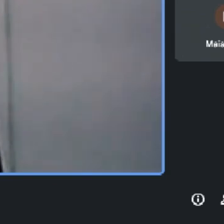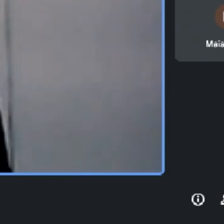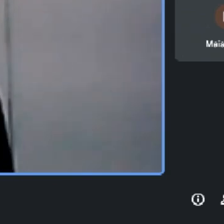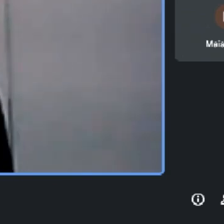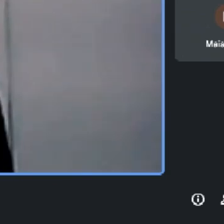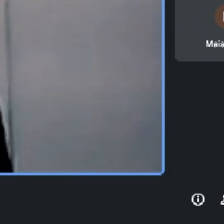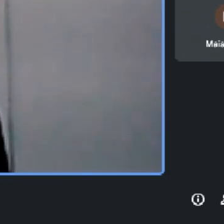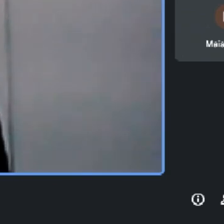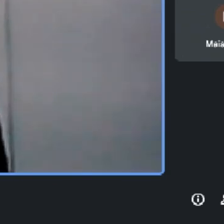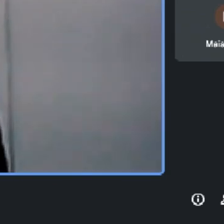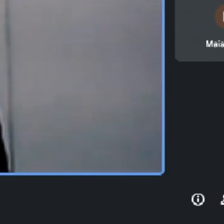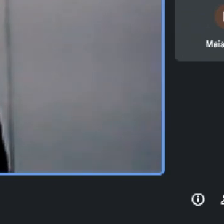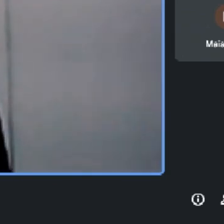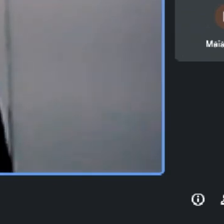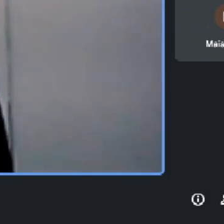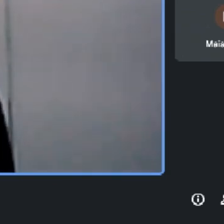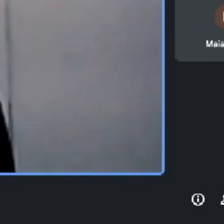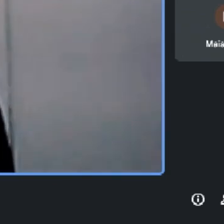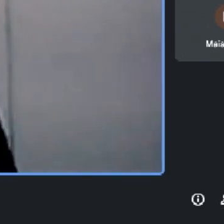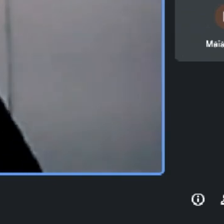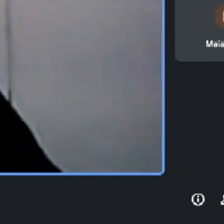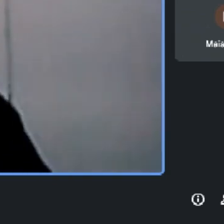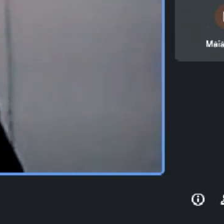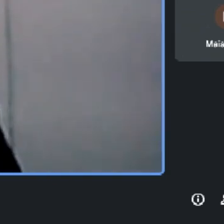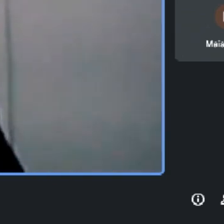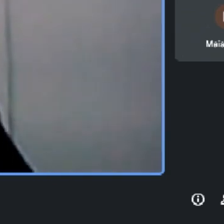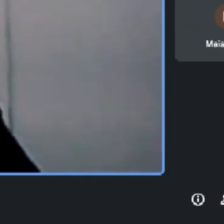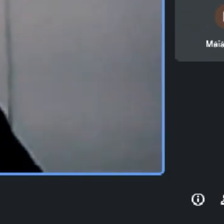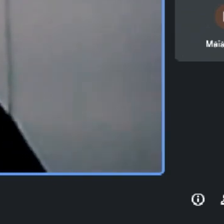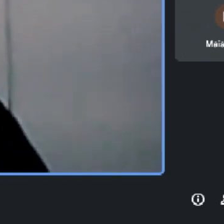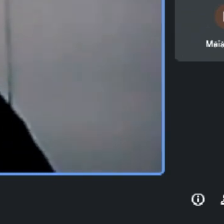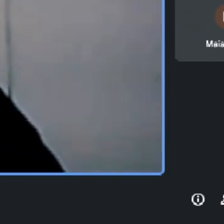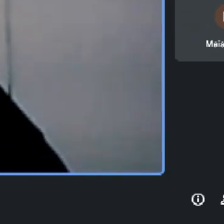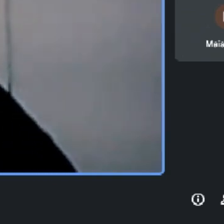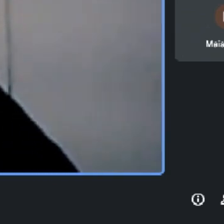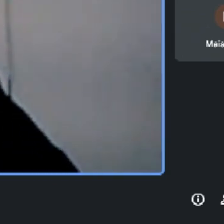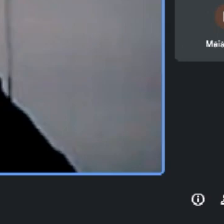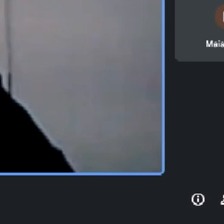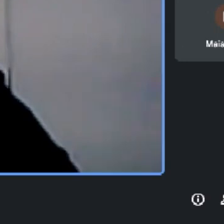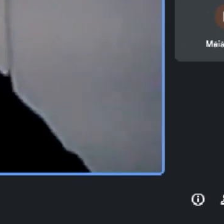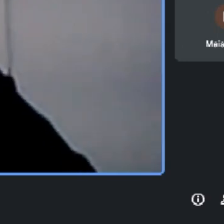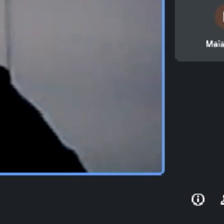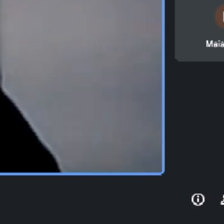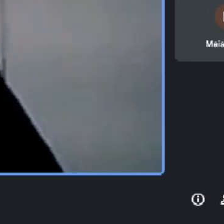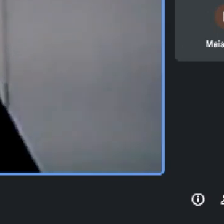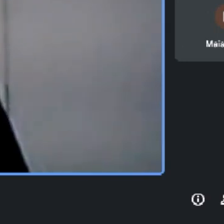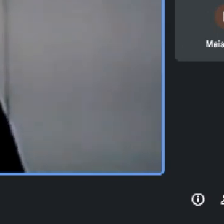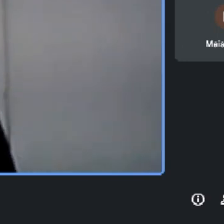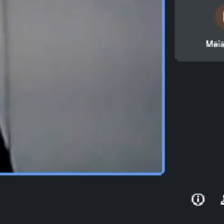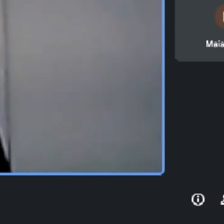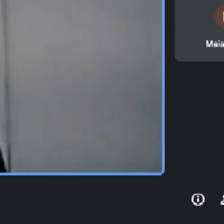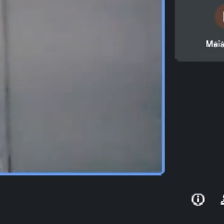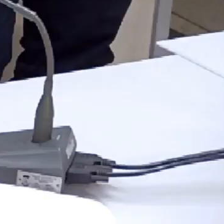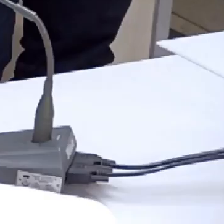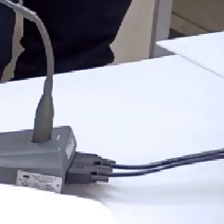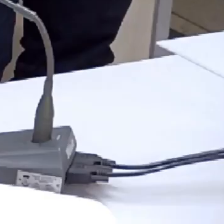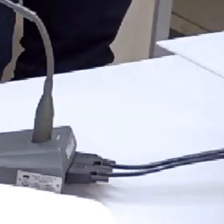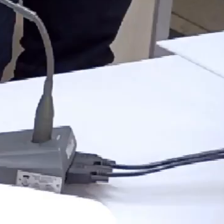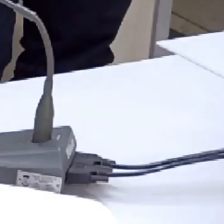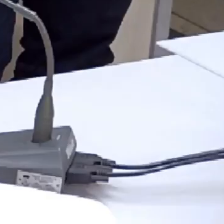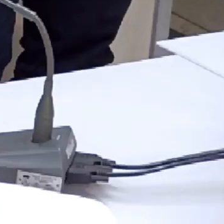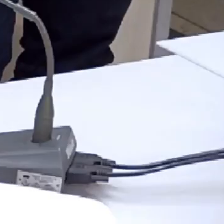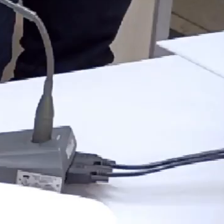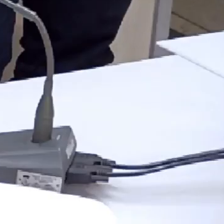229, lá no Serra Verde, de autoria do vereador Jorge Santos. Em discussão. Em votação, como voto, vereador Preto. De